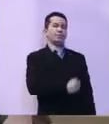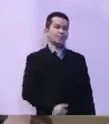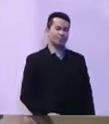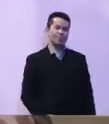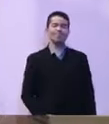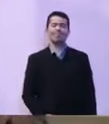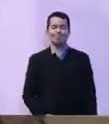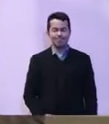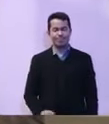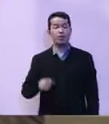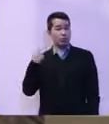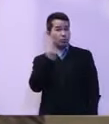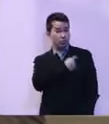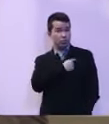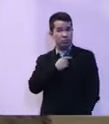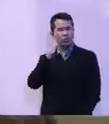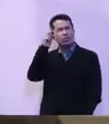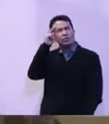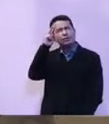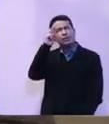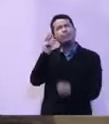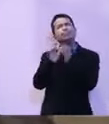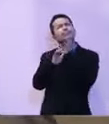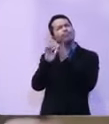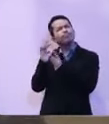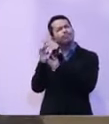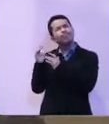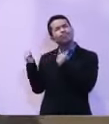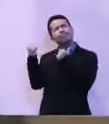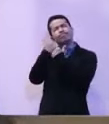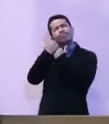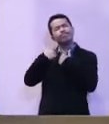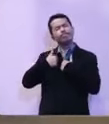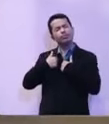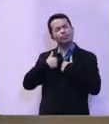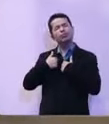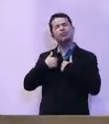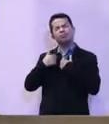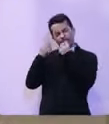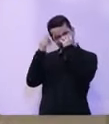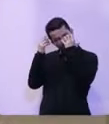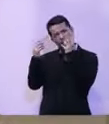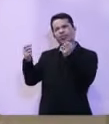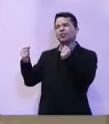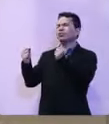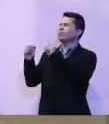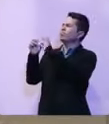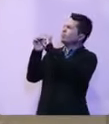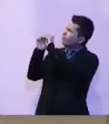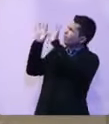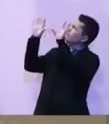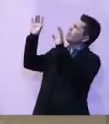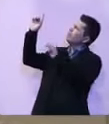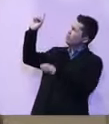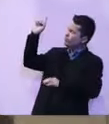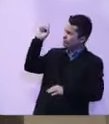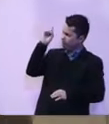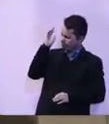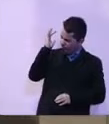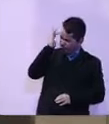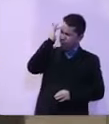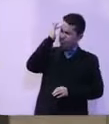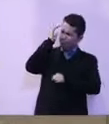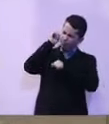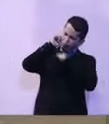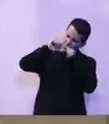dele e nós aceitamos ser transformados pelo poder de Deus. A base desse